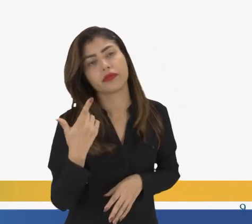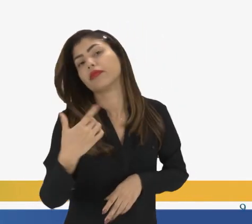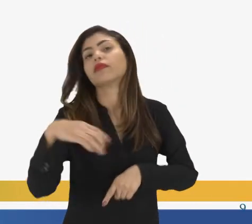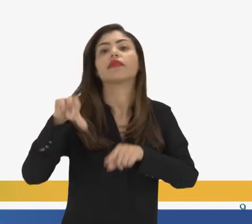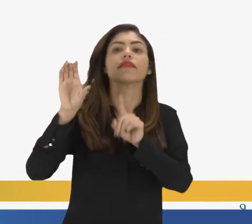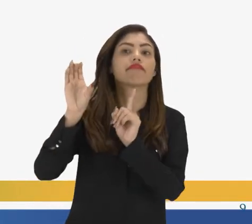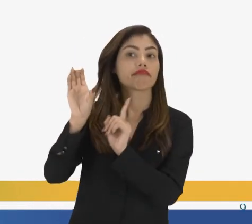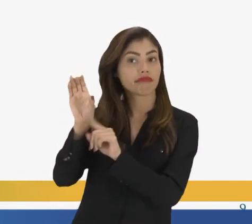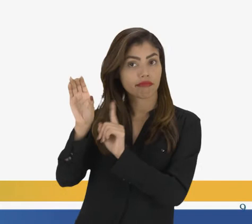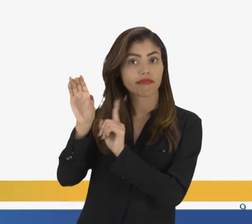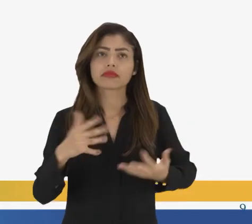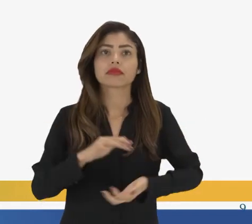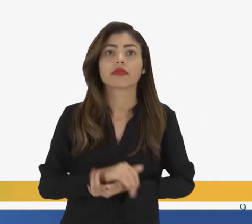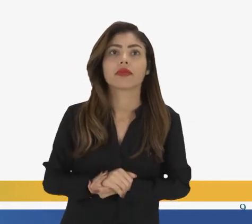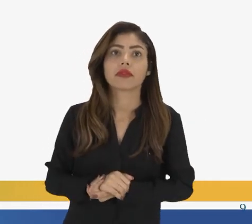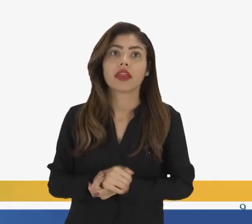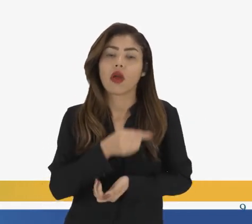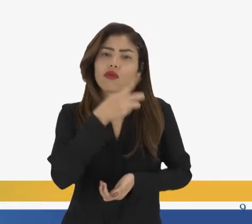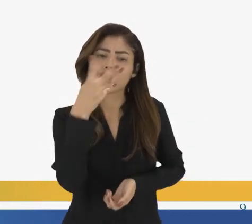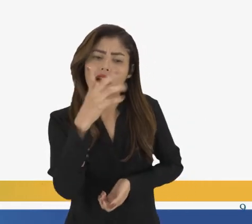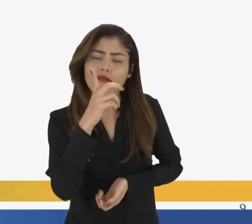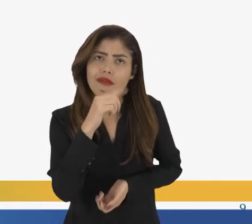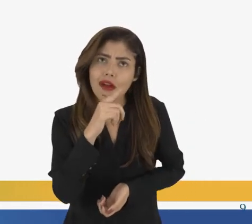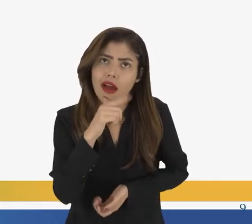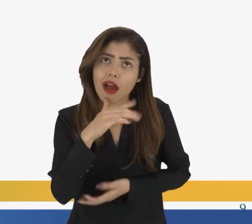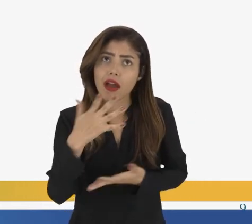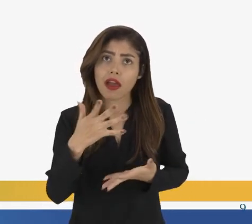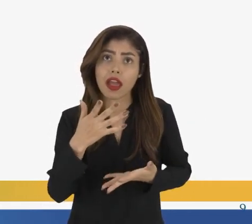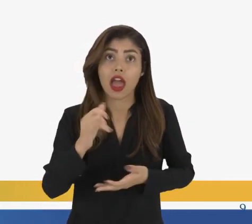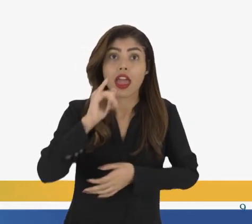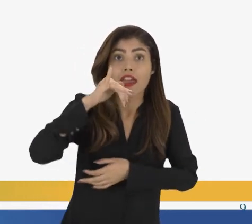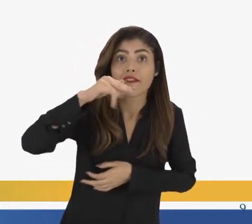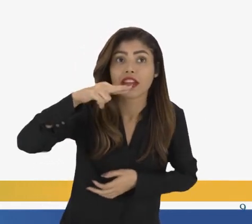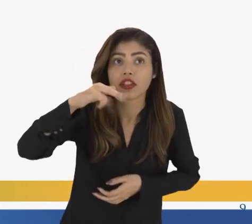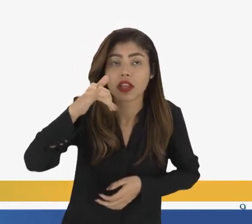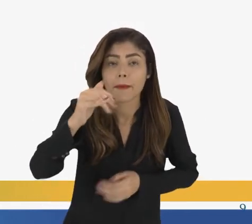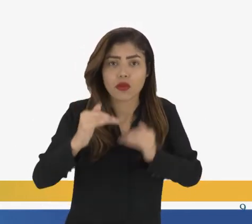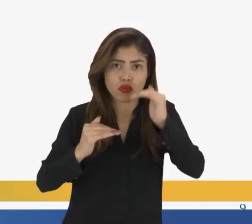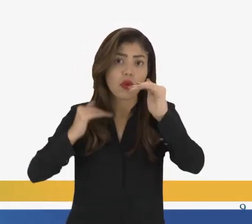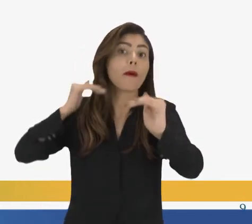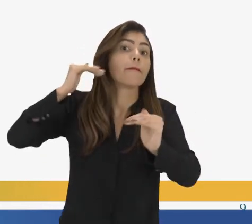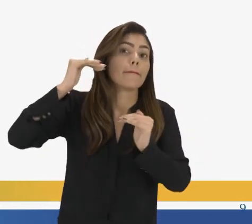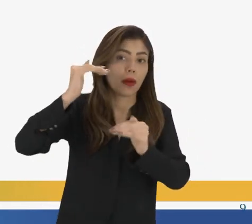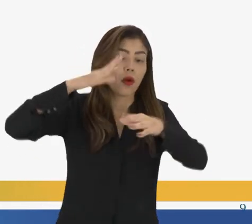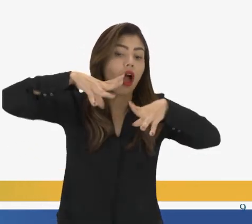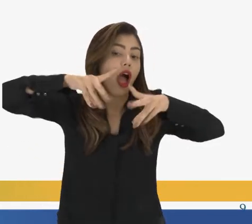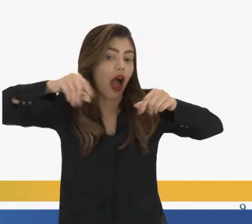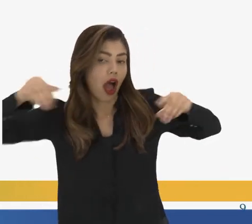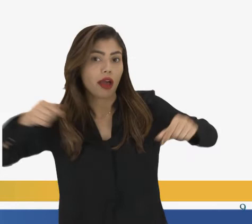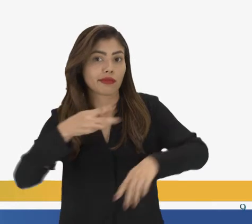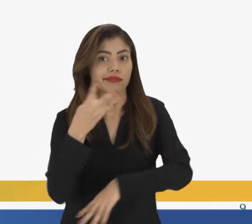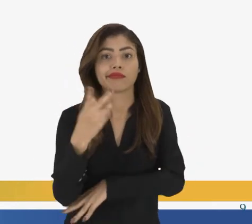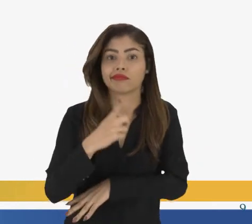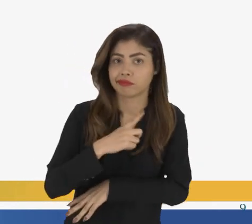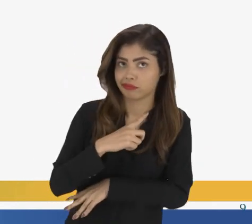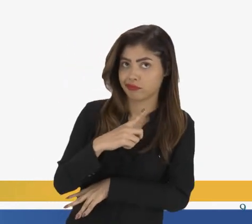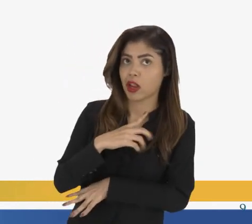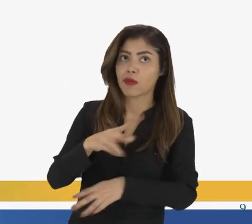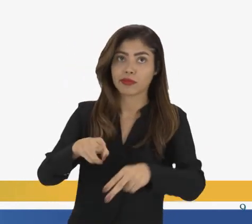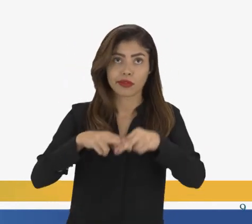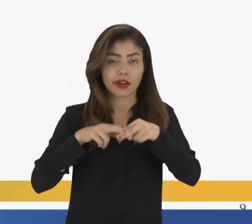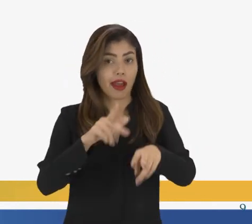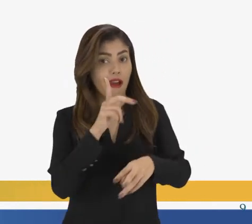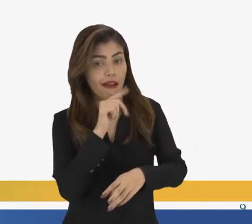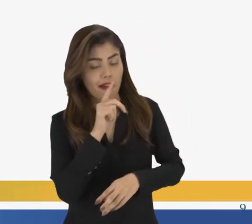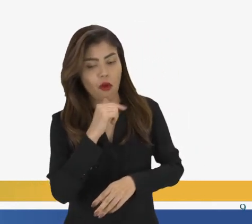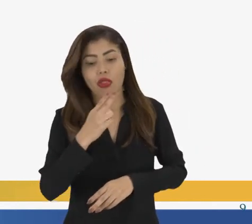vamos para C. Olha o que diz a C. A quantidade de água é infinitamente superior à quantidade de areia.